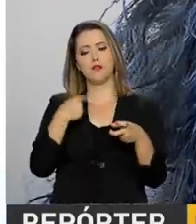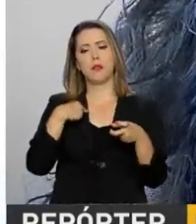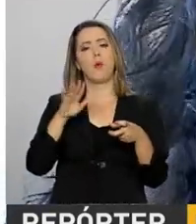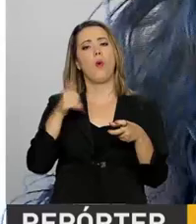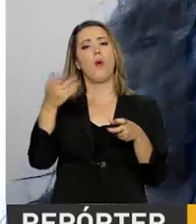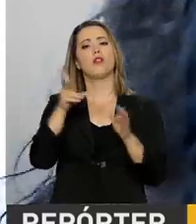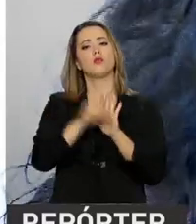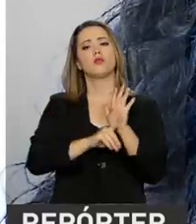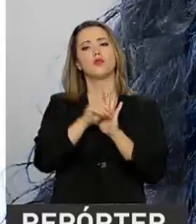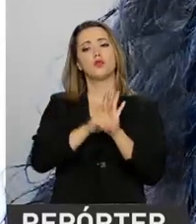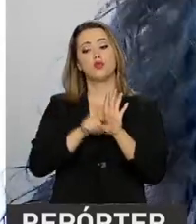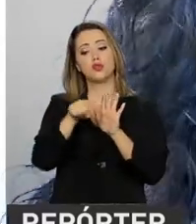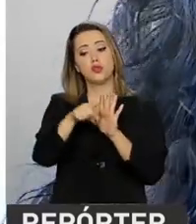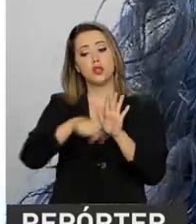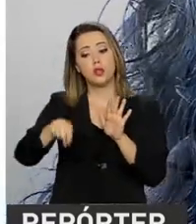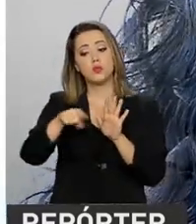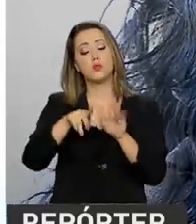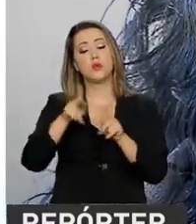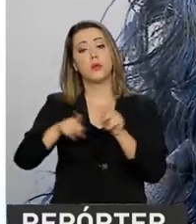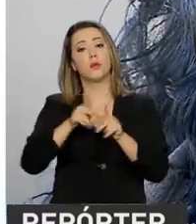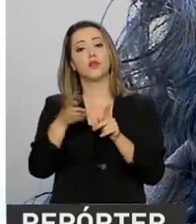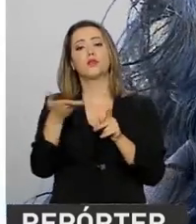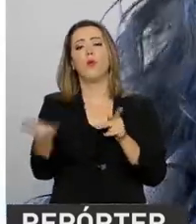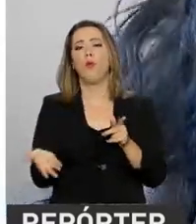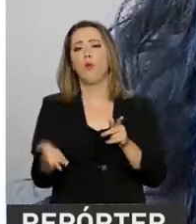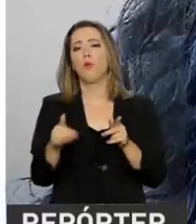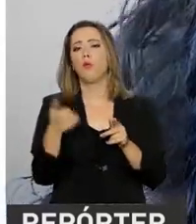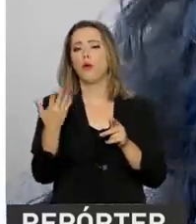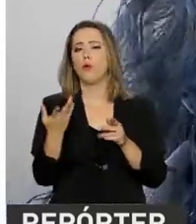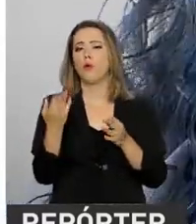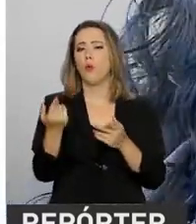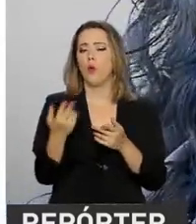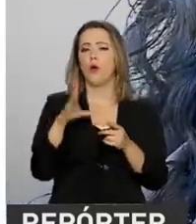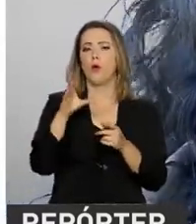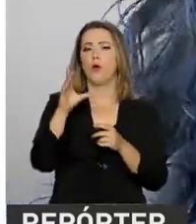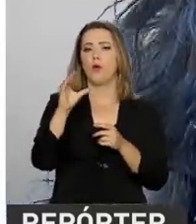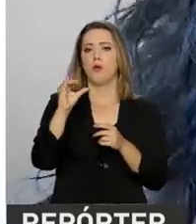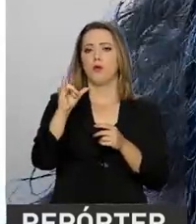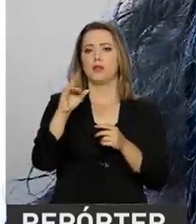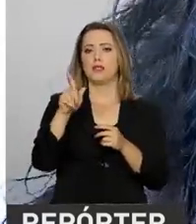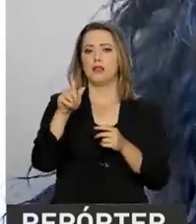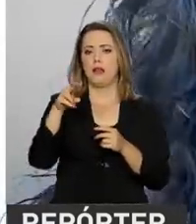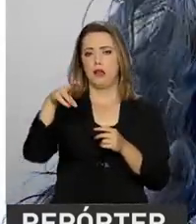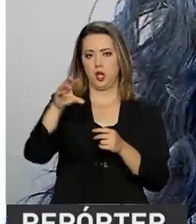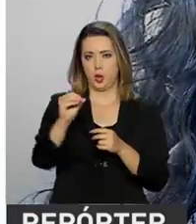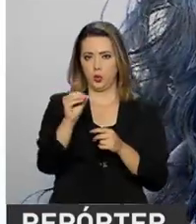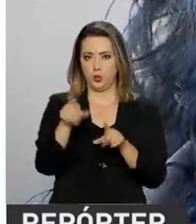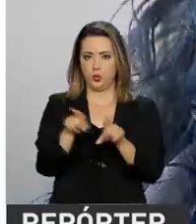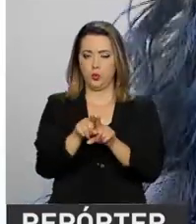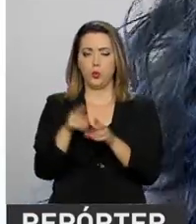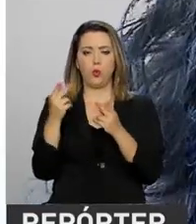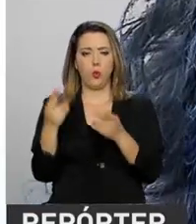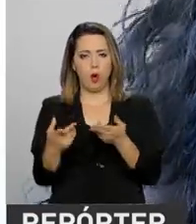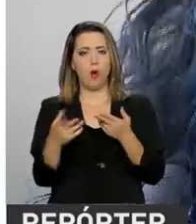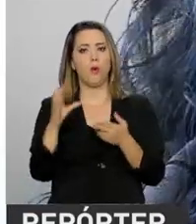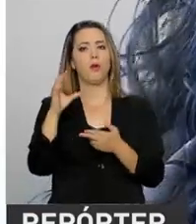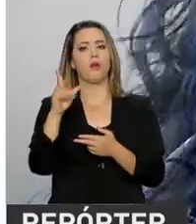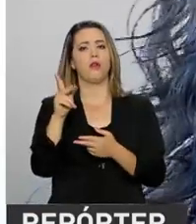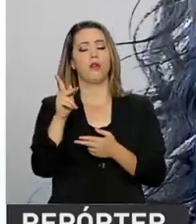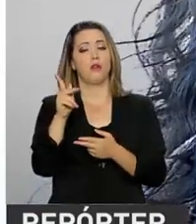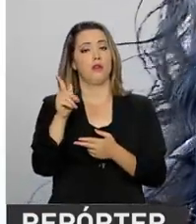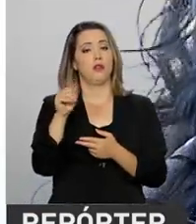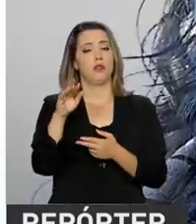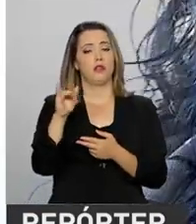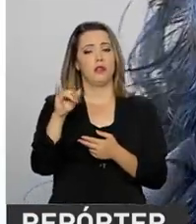de direitos enquanto um povo. Assim como o povo cigano, assim como o povo quilombola, de matriz africana,